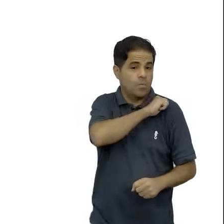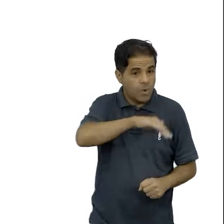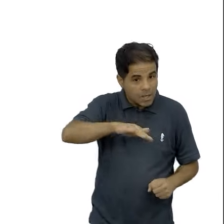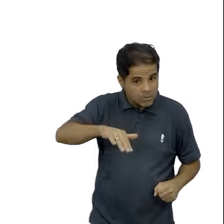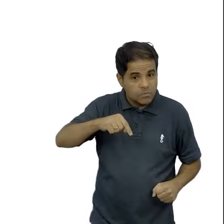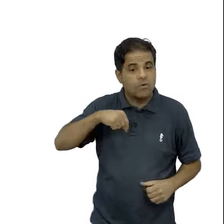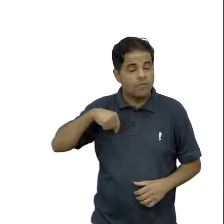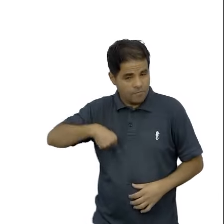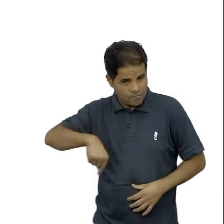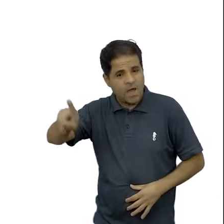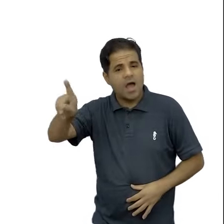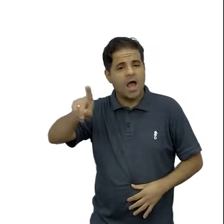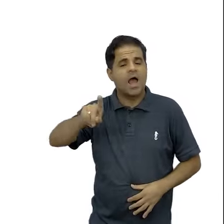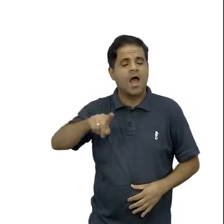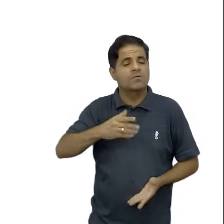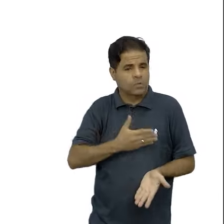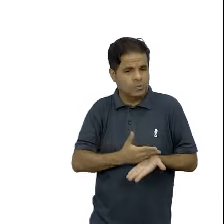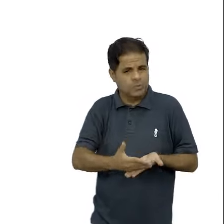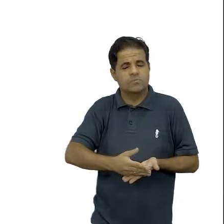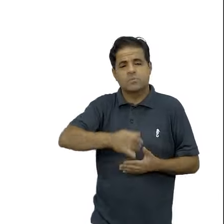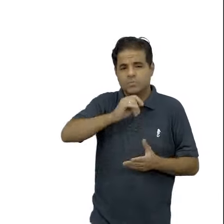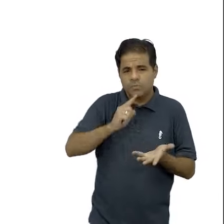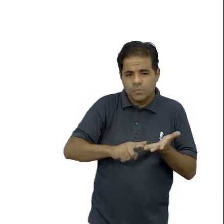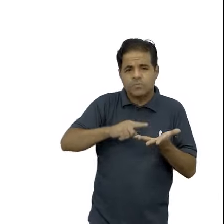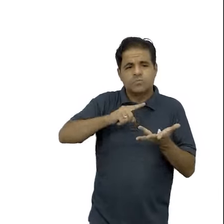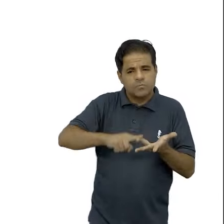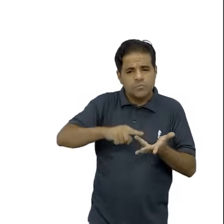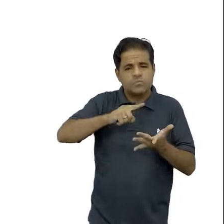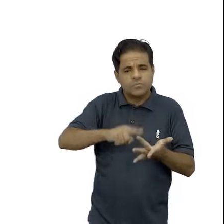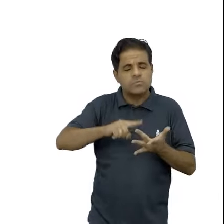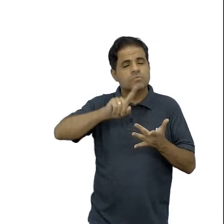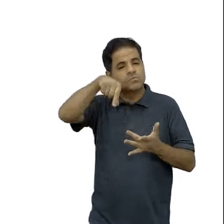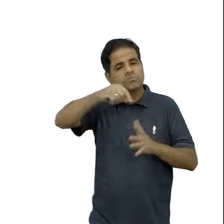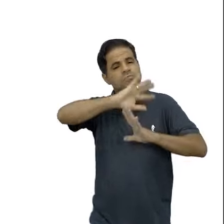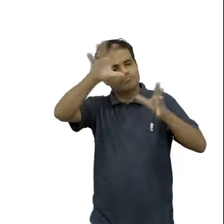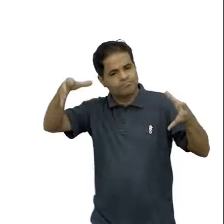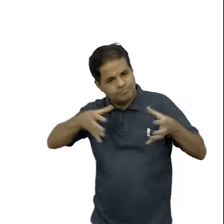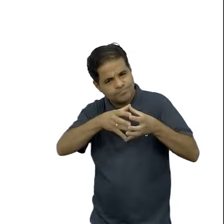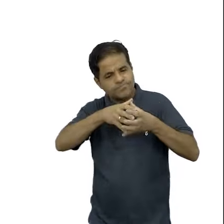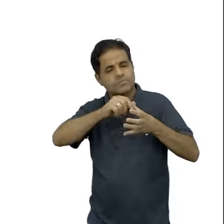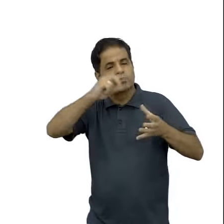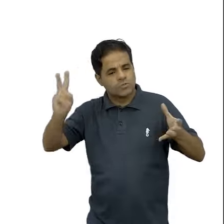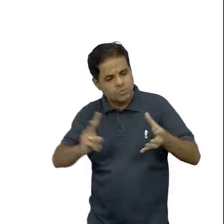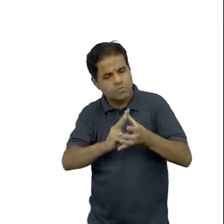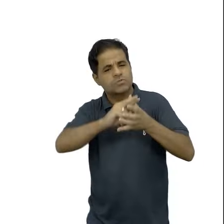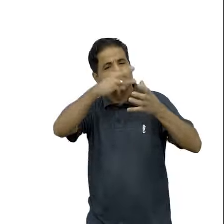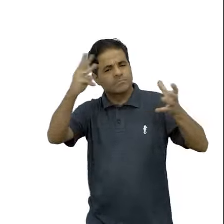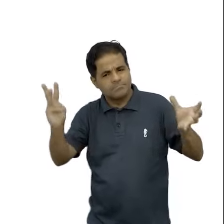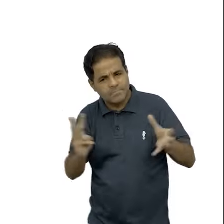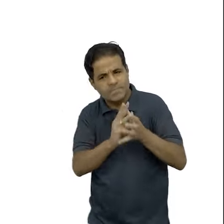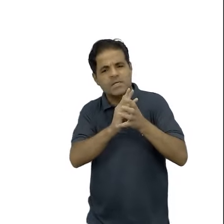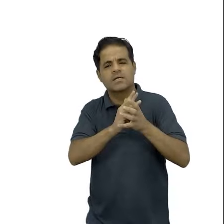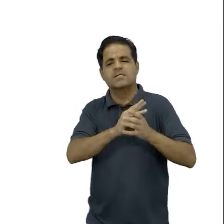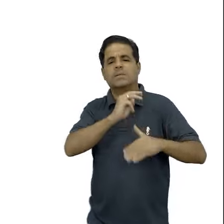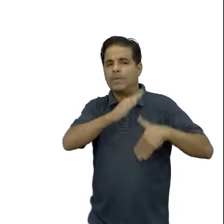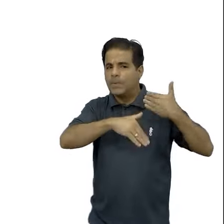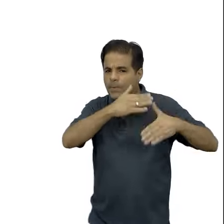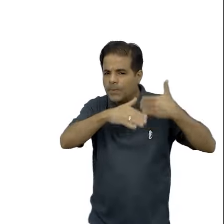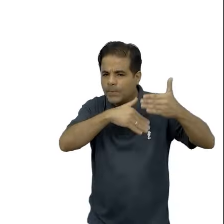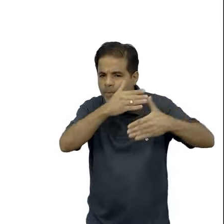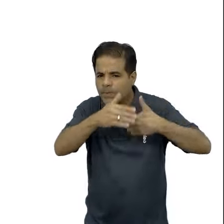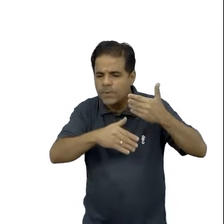vai, no início, contando de 1 em 1, mas depois ele vai agrupando de 2 em 2, de 3 em 3, à medida que